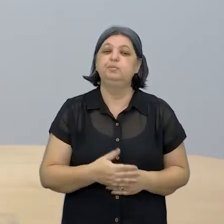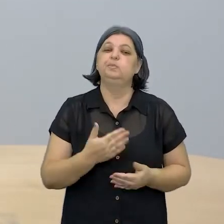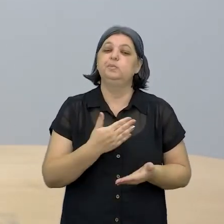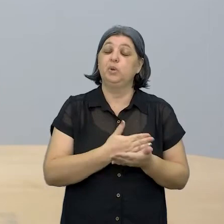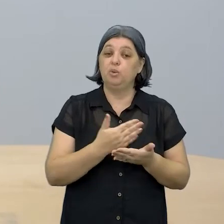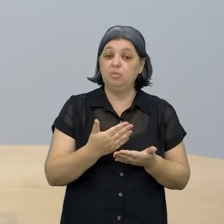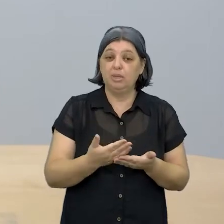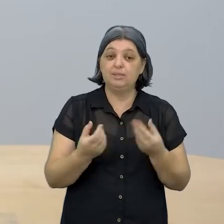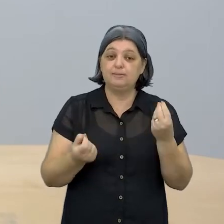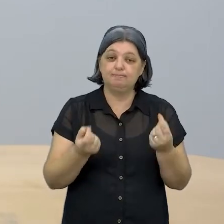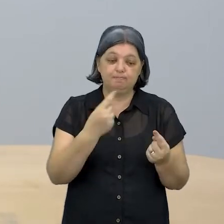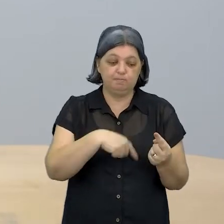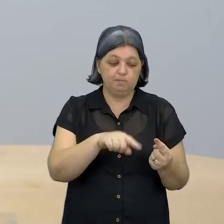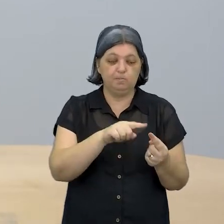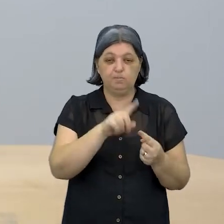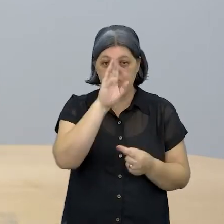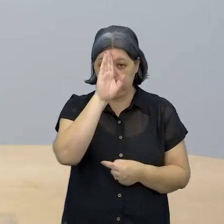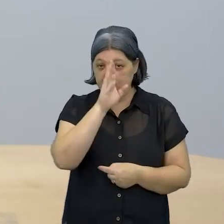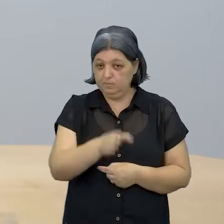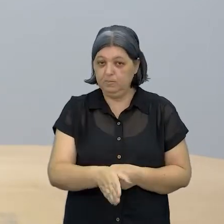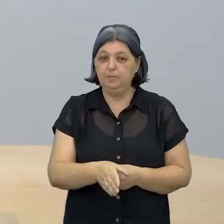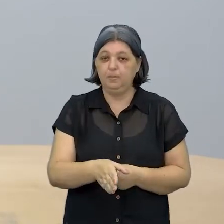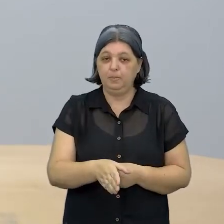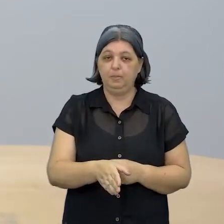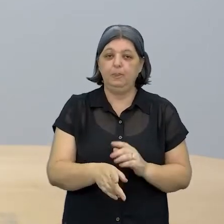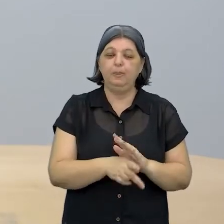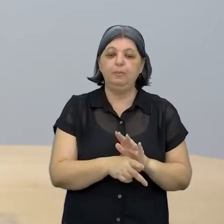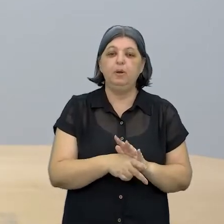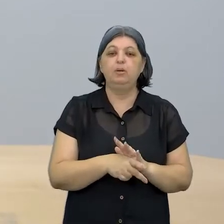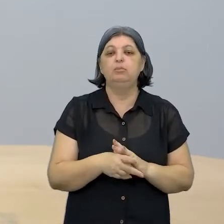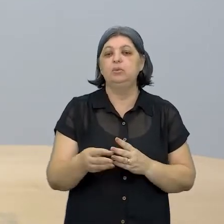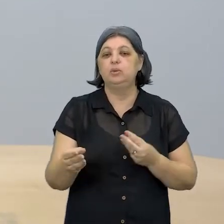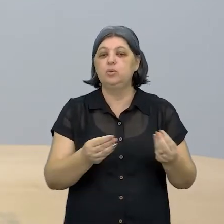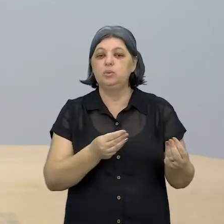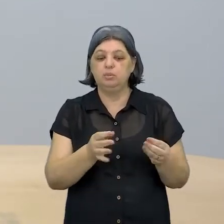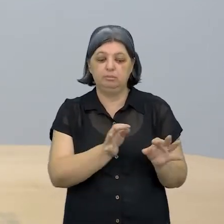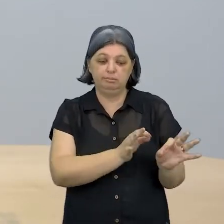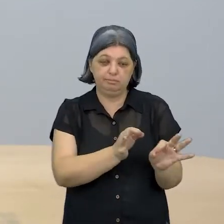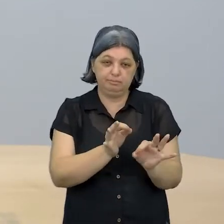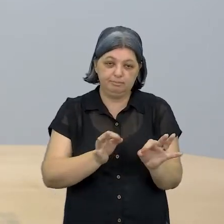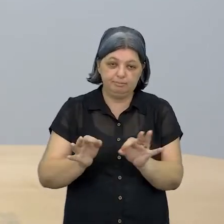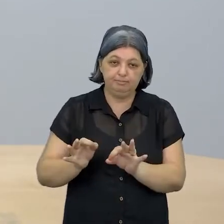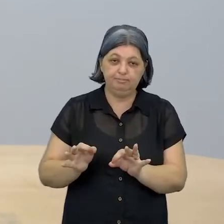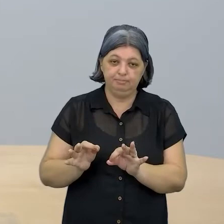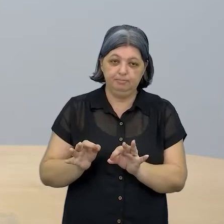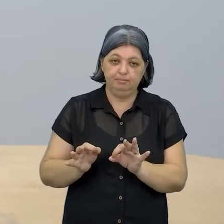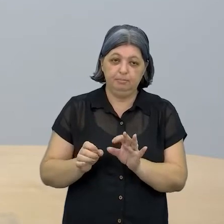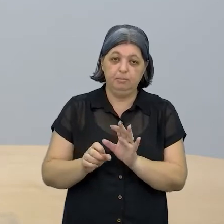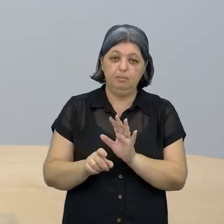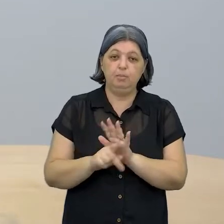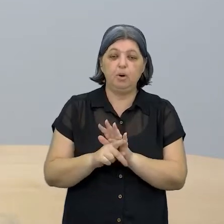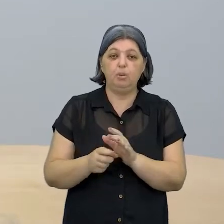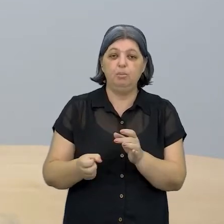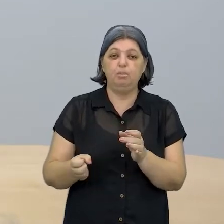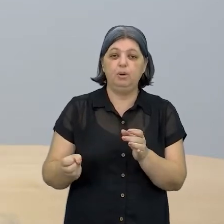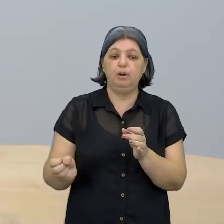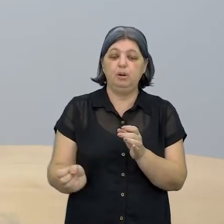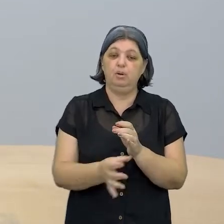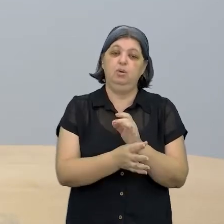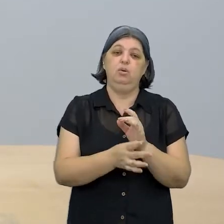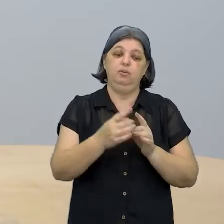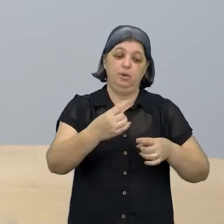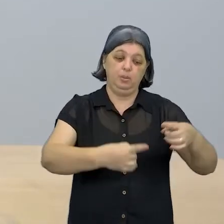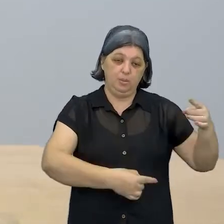ser o objeto principal em torno do qual se vai articular essa nova política para gerir,